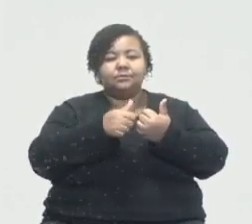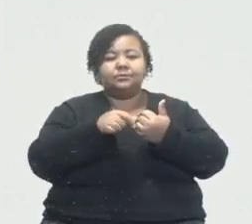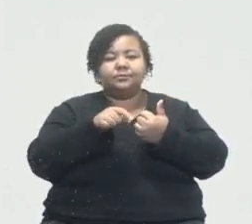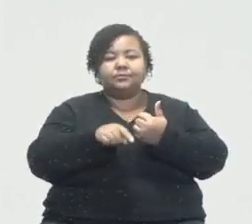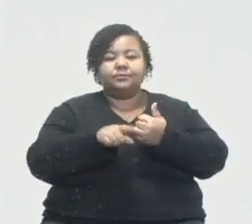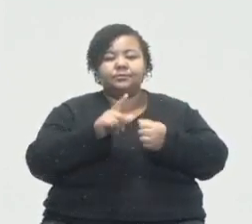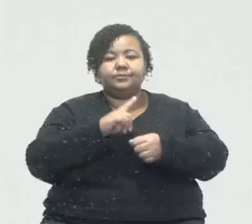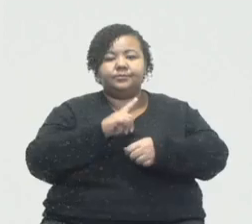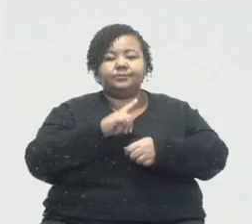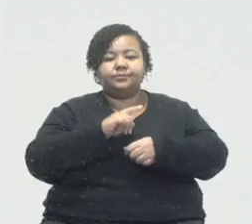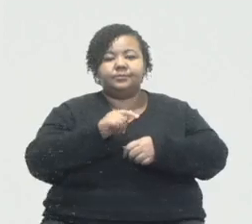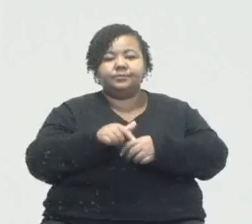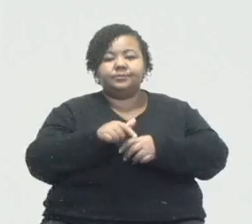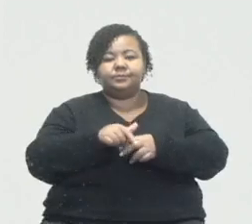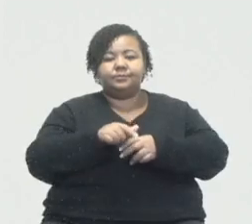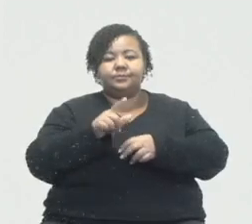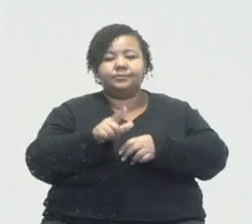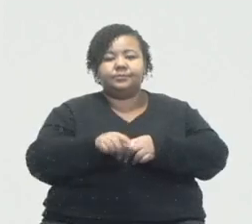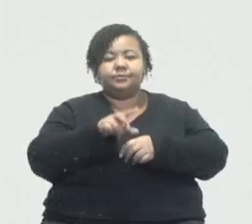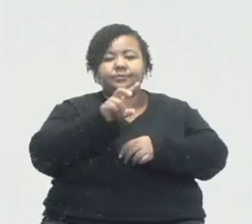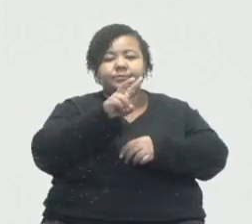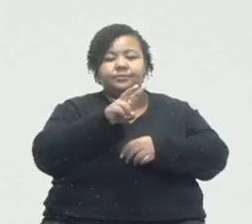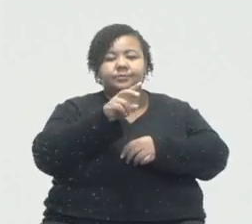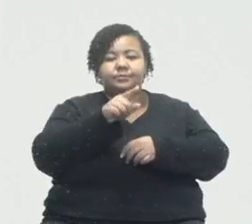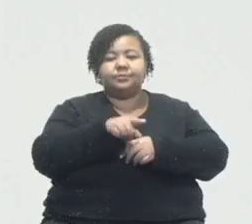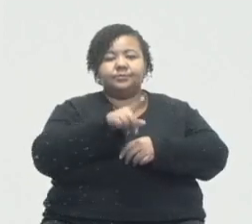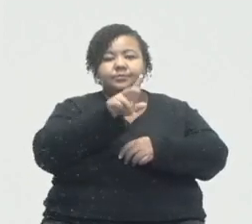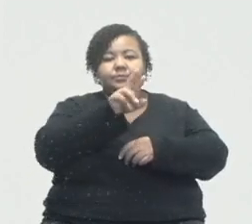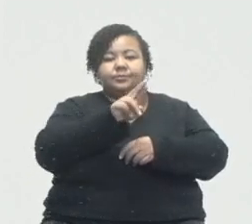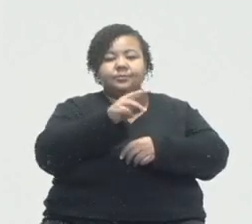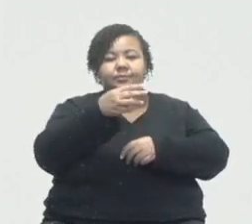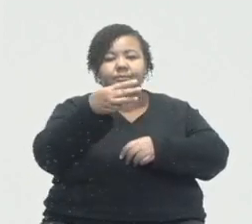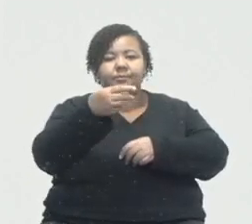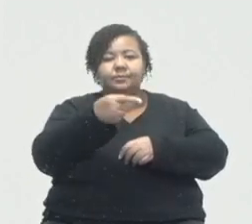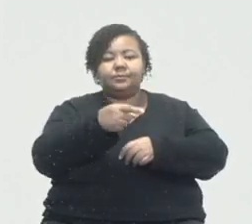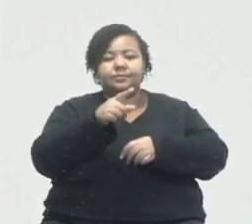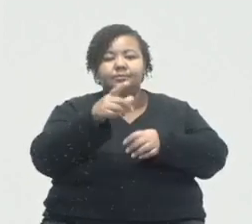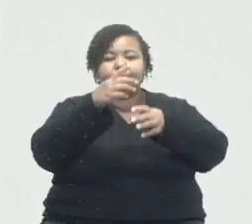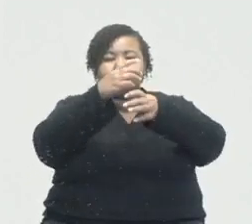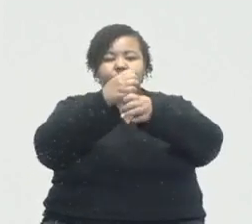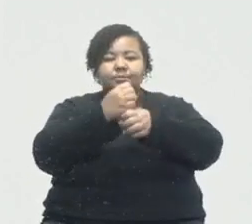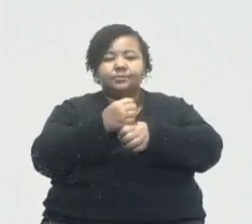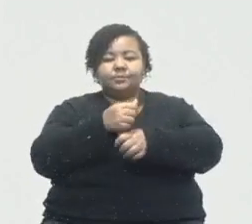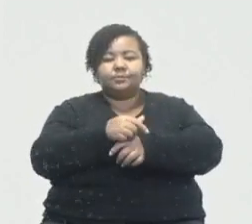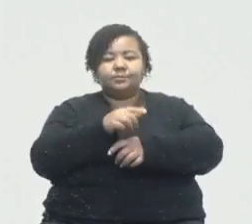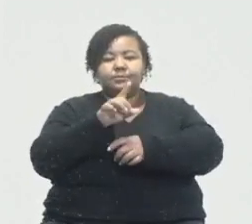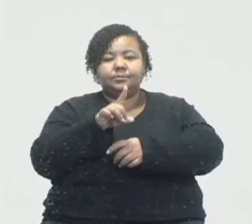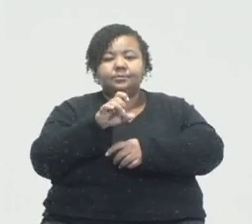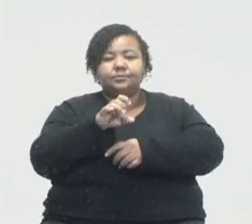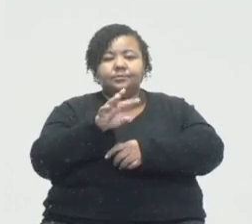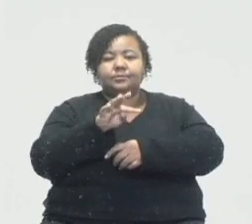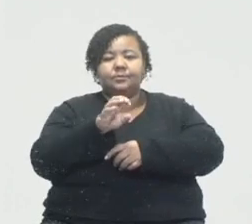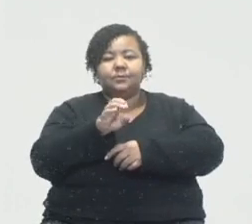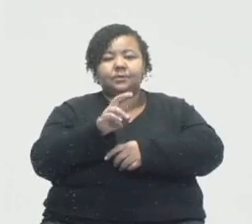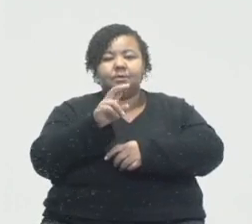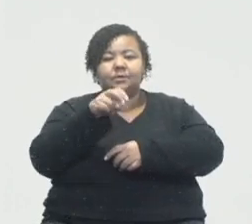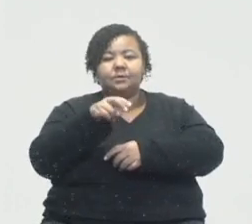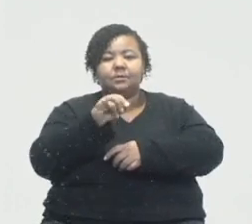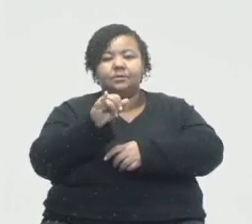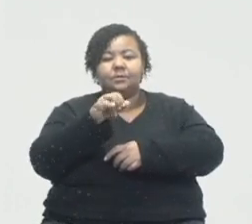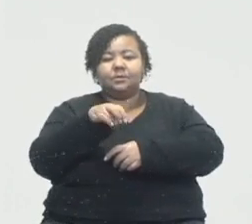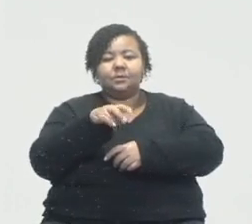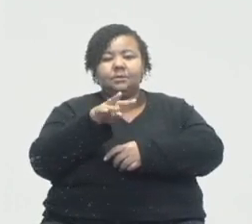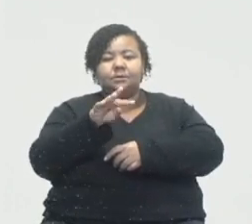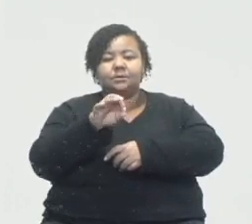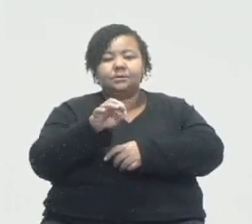temos aqui os vetores dados, do R3, e calcularmos o determinante dele. O determinante aqui é diferente